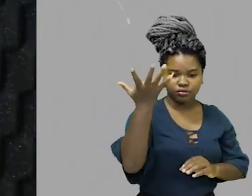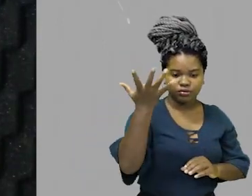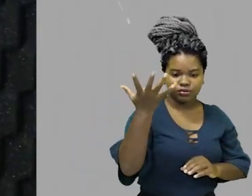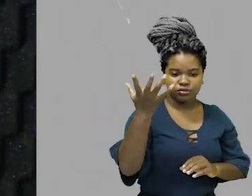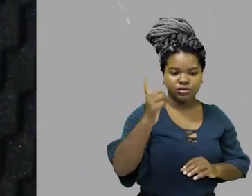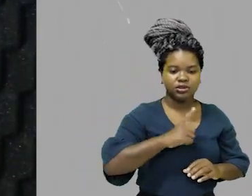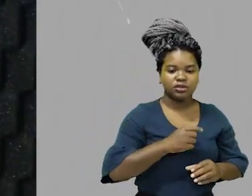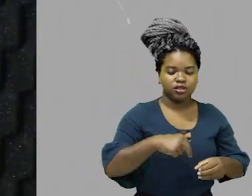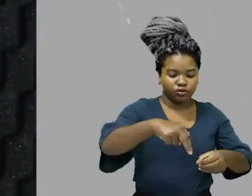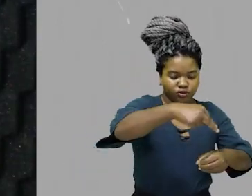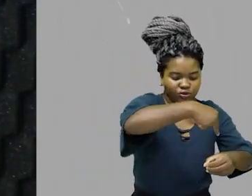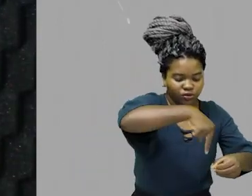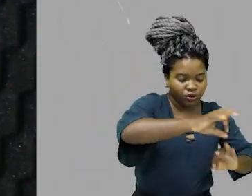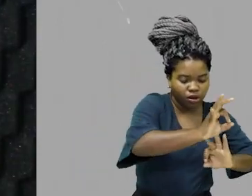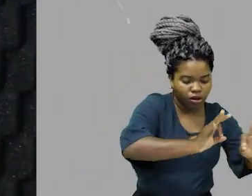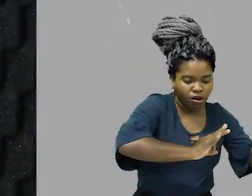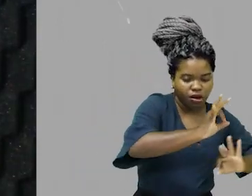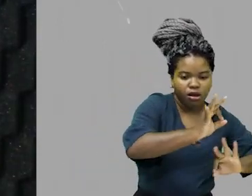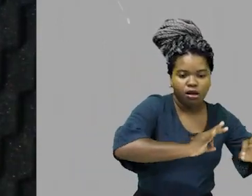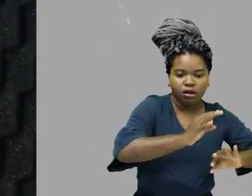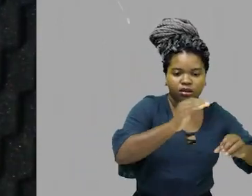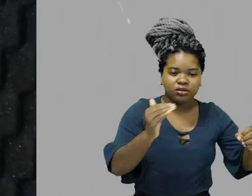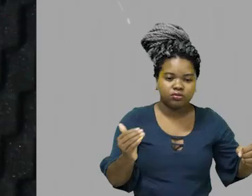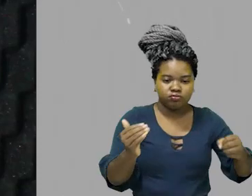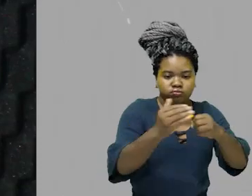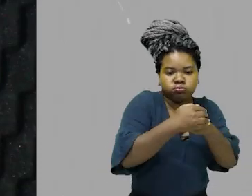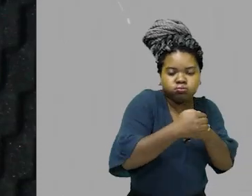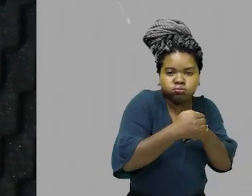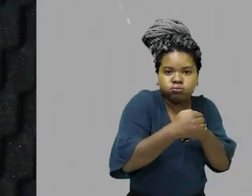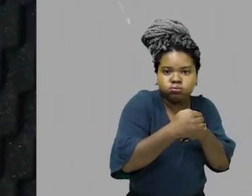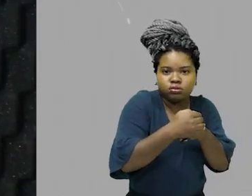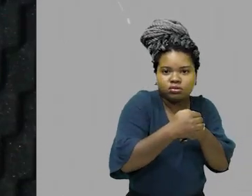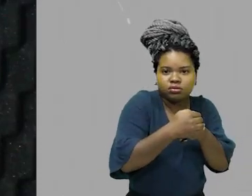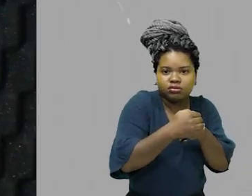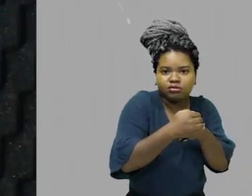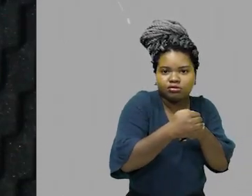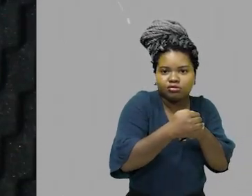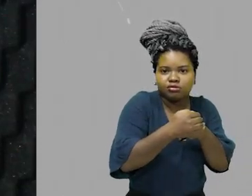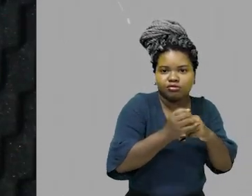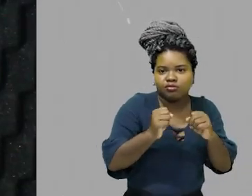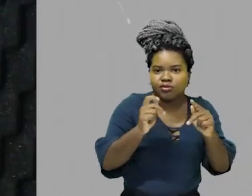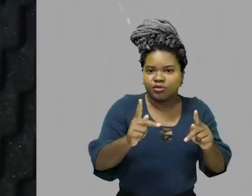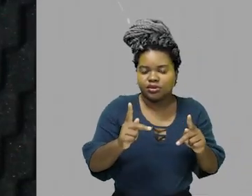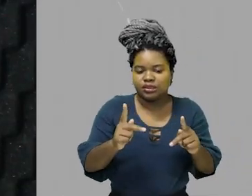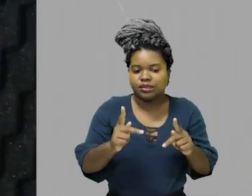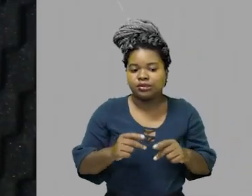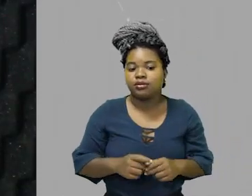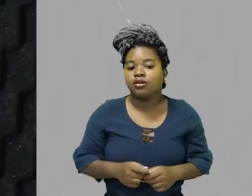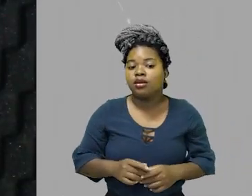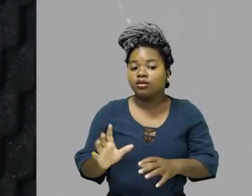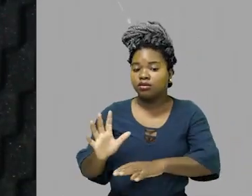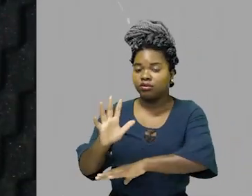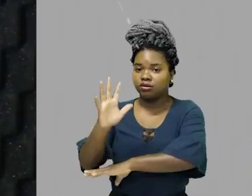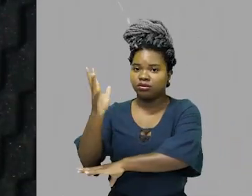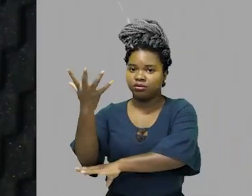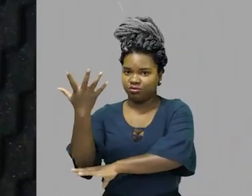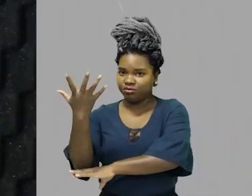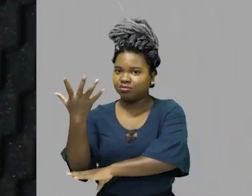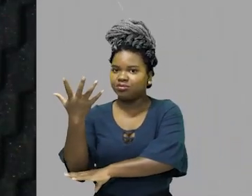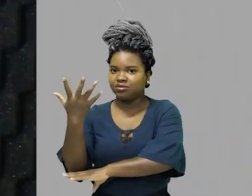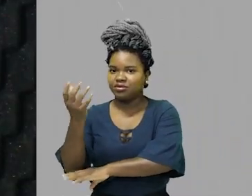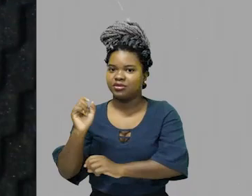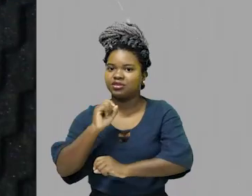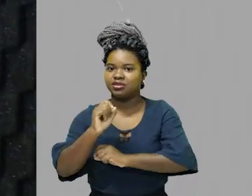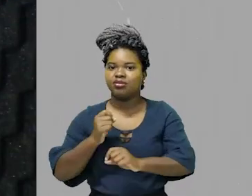núcleo organizado, né, protegido por uma membrana nuclear. No caso das plantas, são